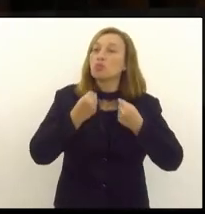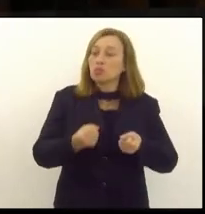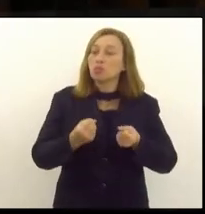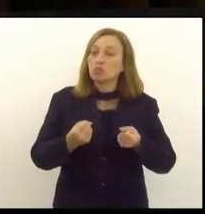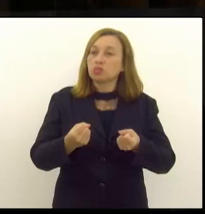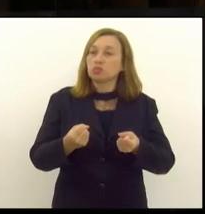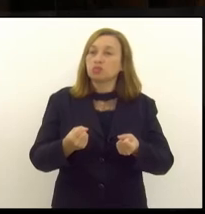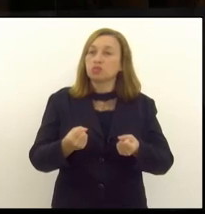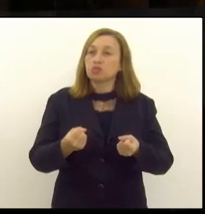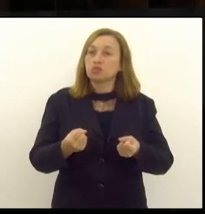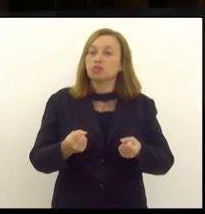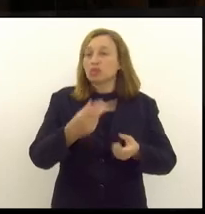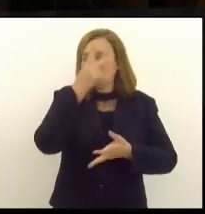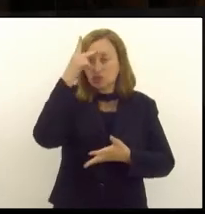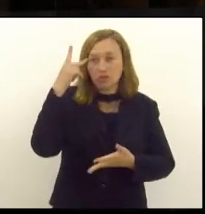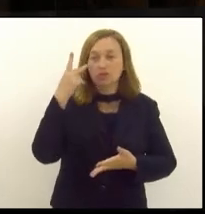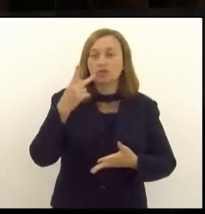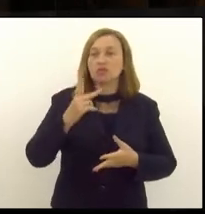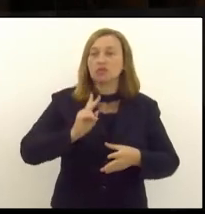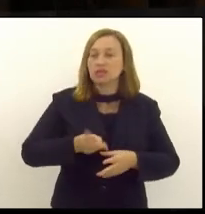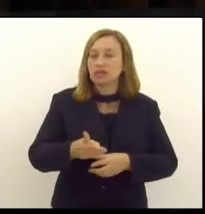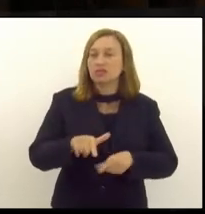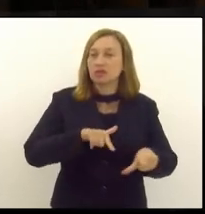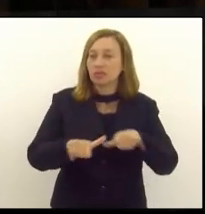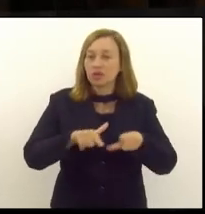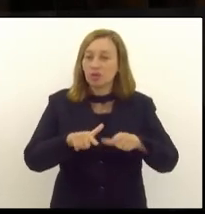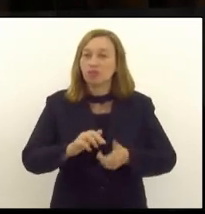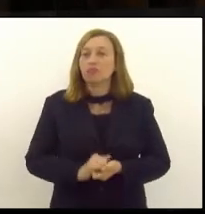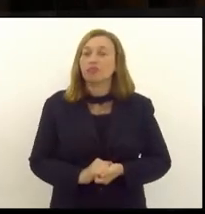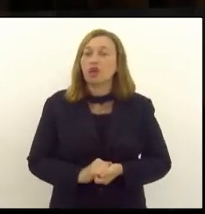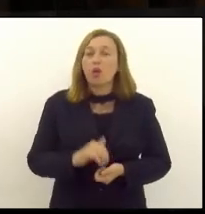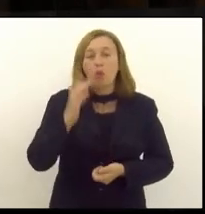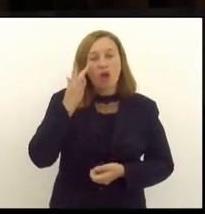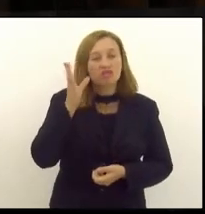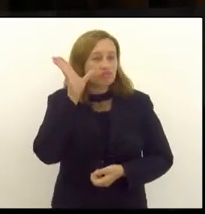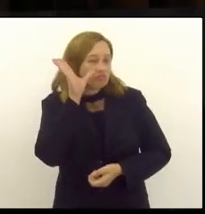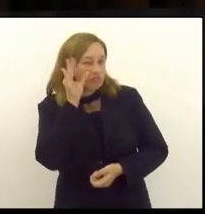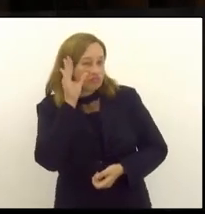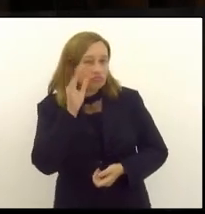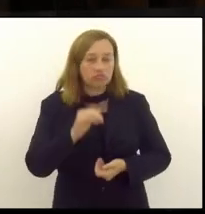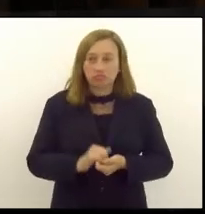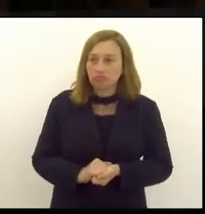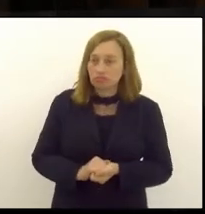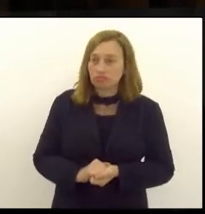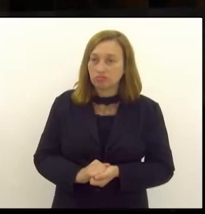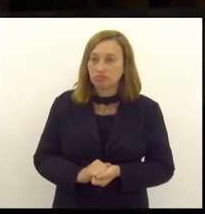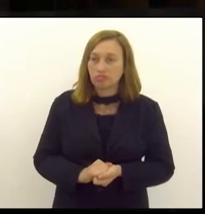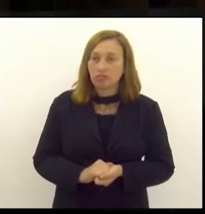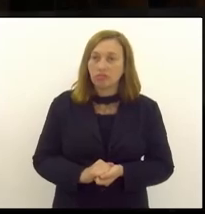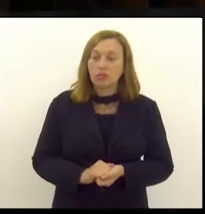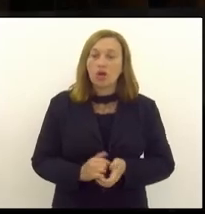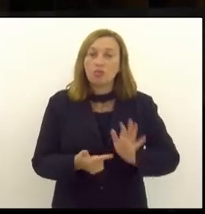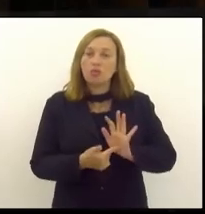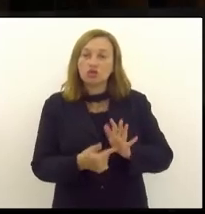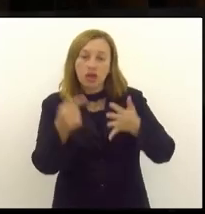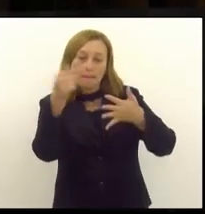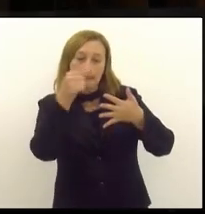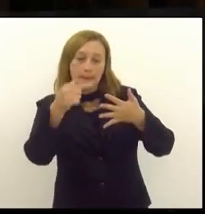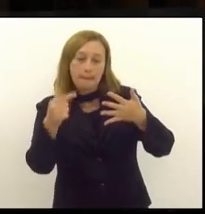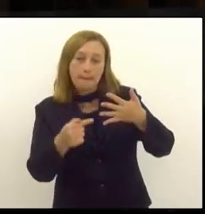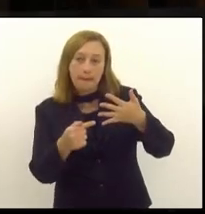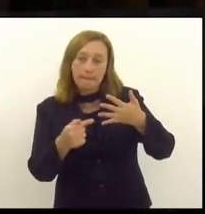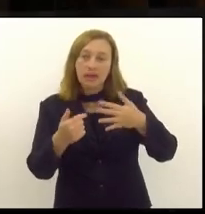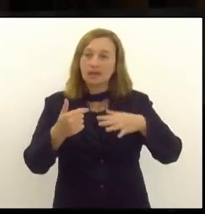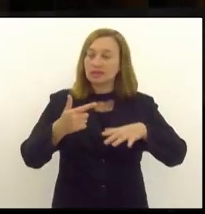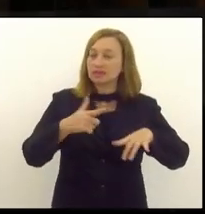e apreço pelas pessoas com quem trabalhou. E eu acho interessante apontar essas funções por ela desenvolvidas, que não